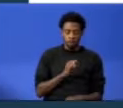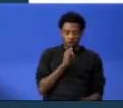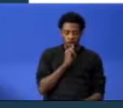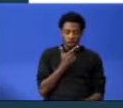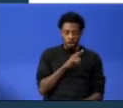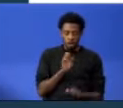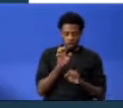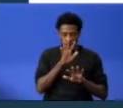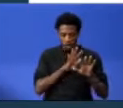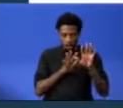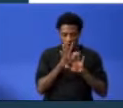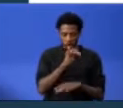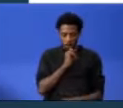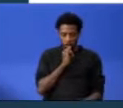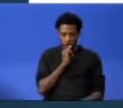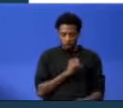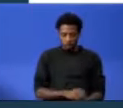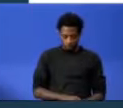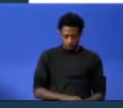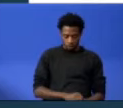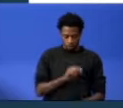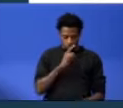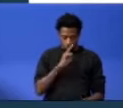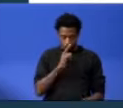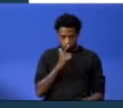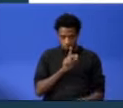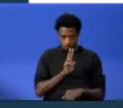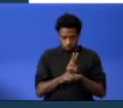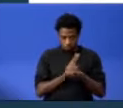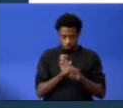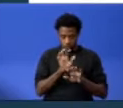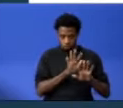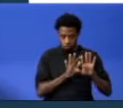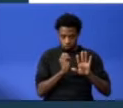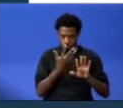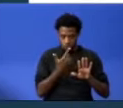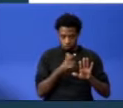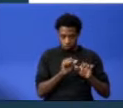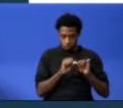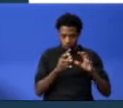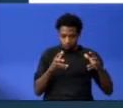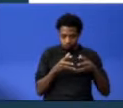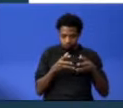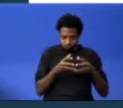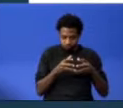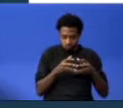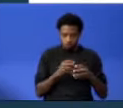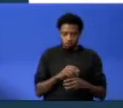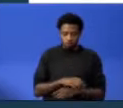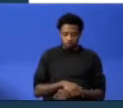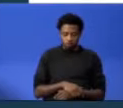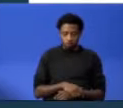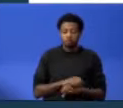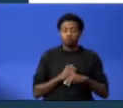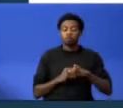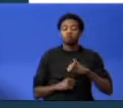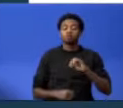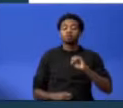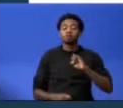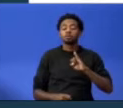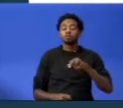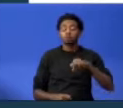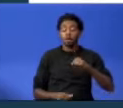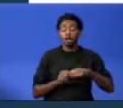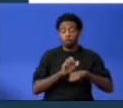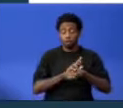haja movimentação da outra proteína para que ocorra a contração muscular. Então, a molécula de miosina é ela que vai,